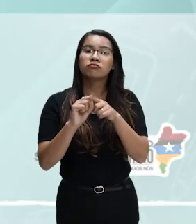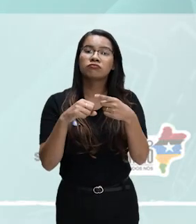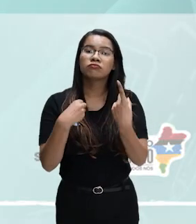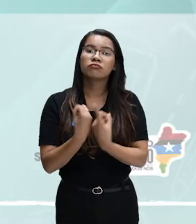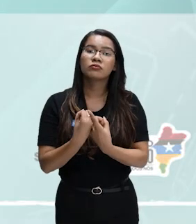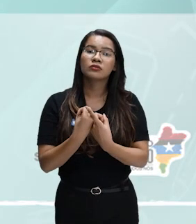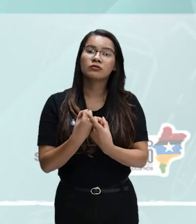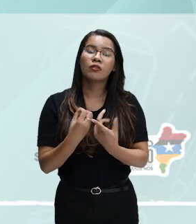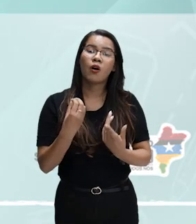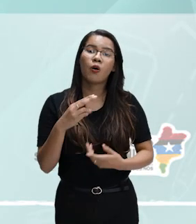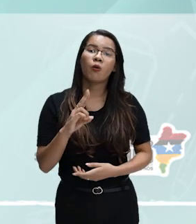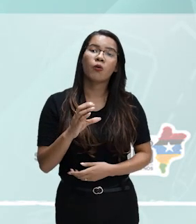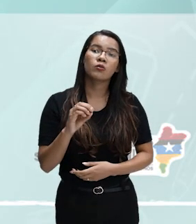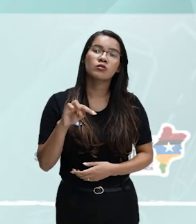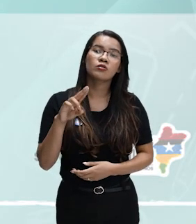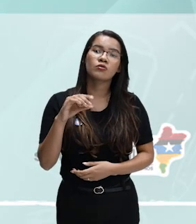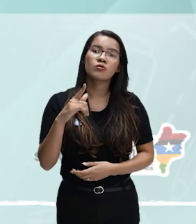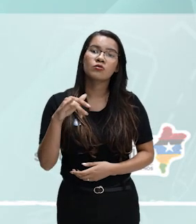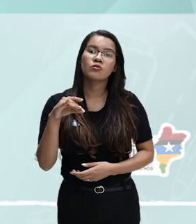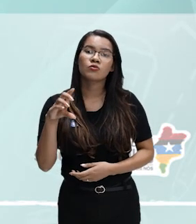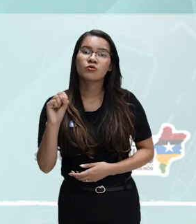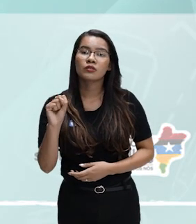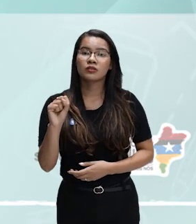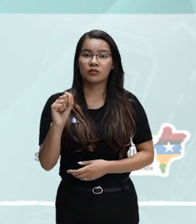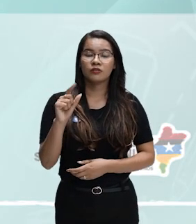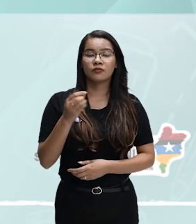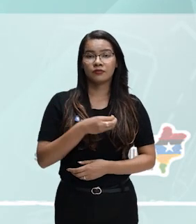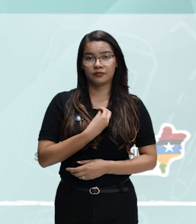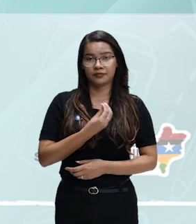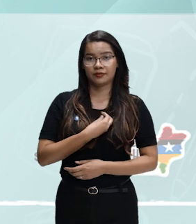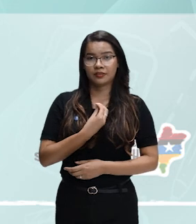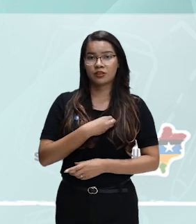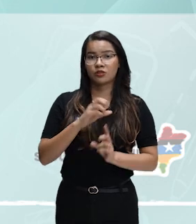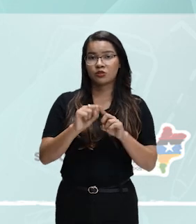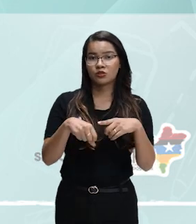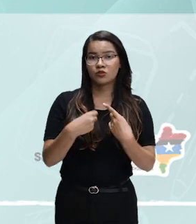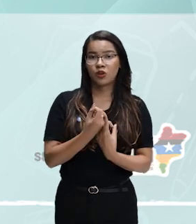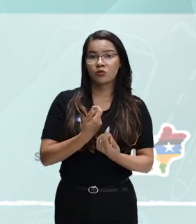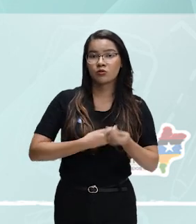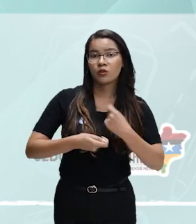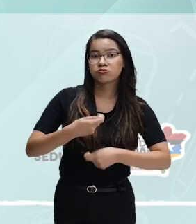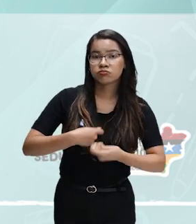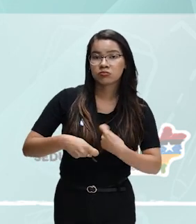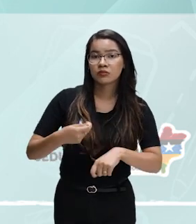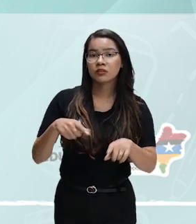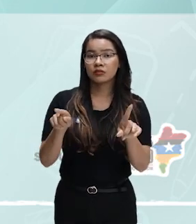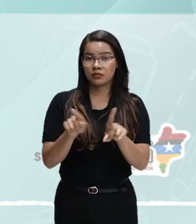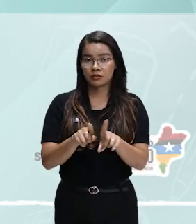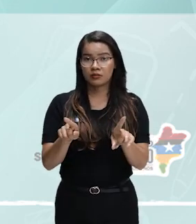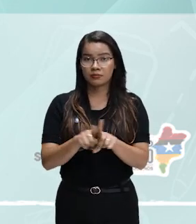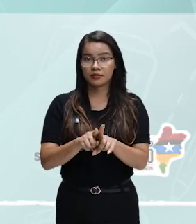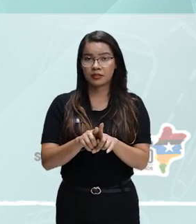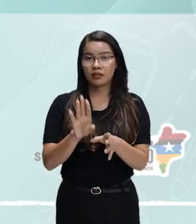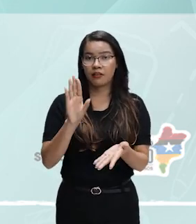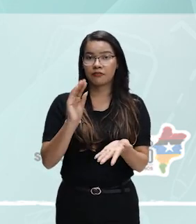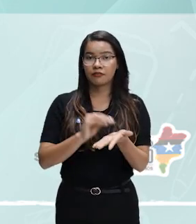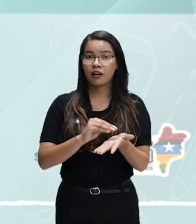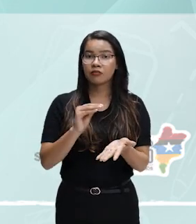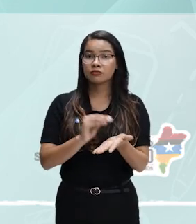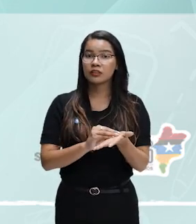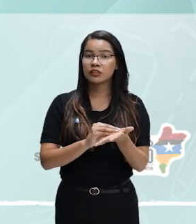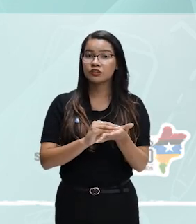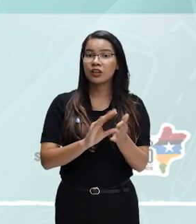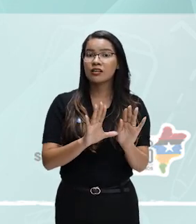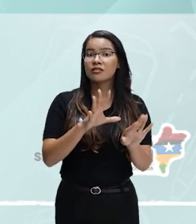classe, das condições de vida, das condições socioeconômicas e também da falta de